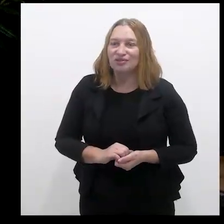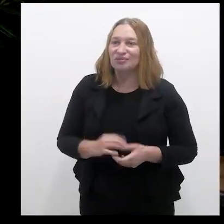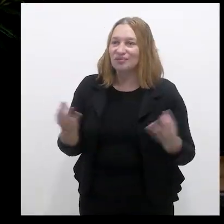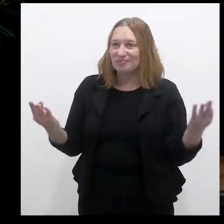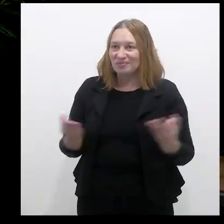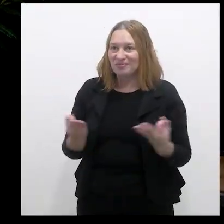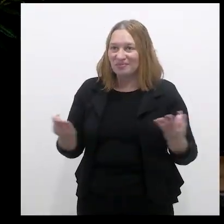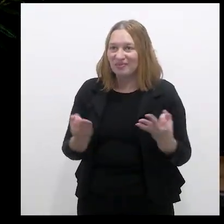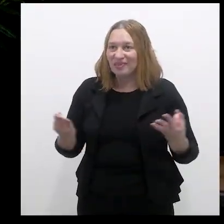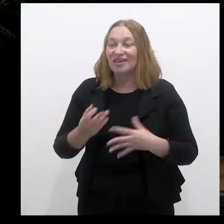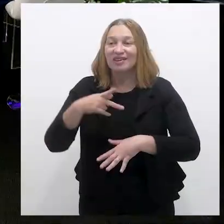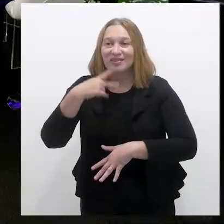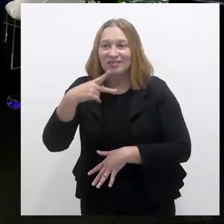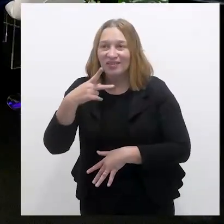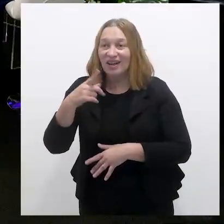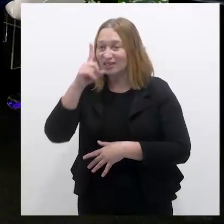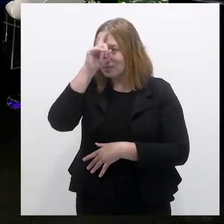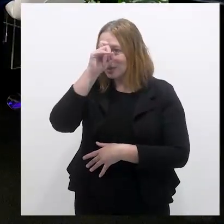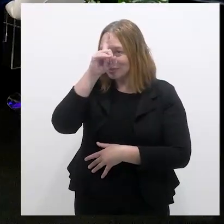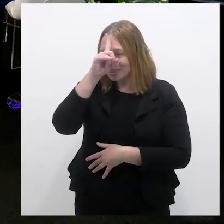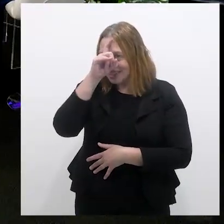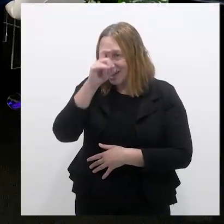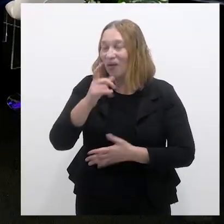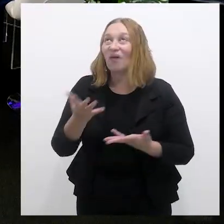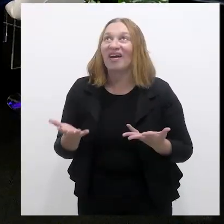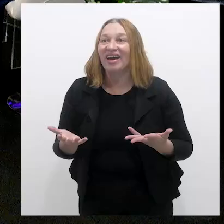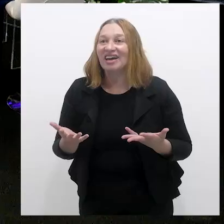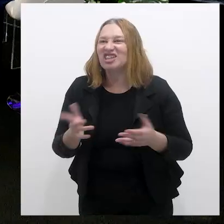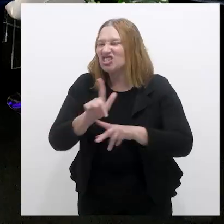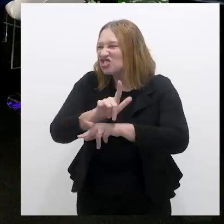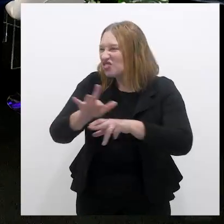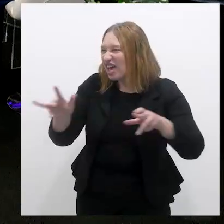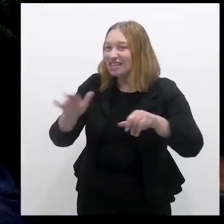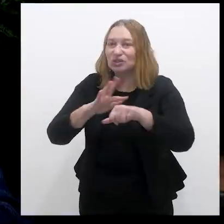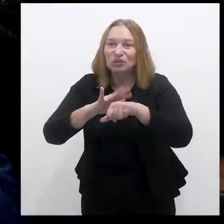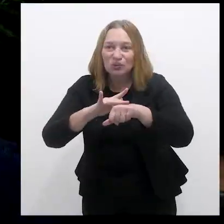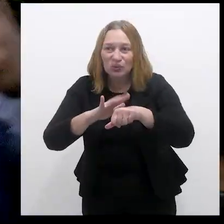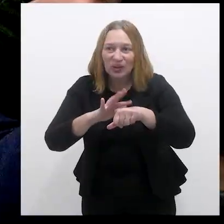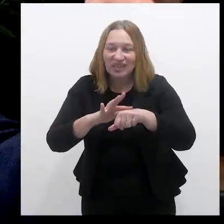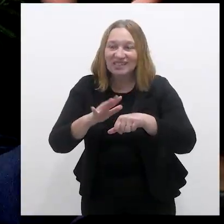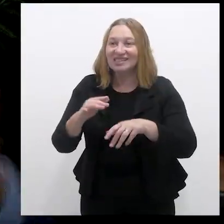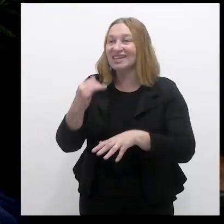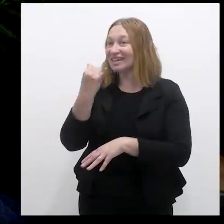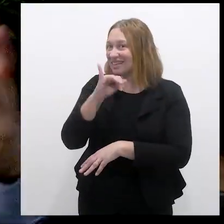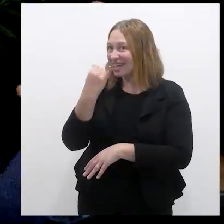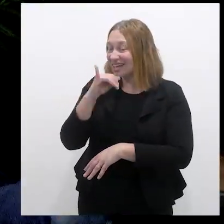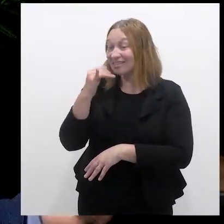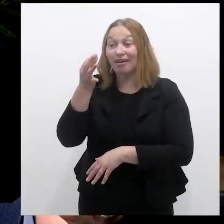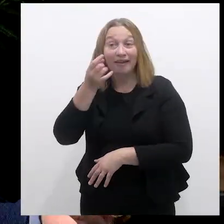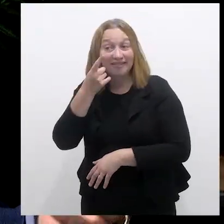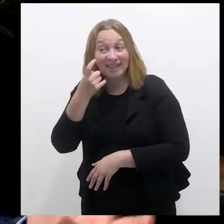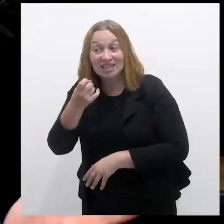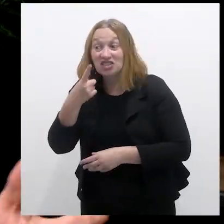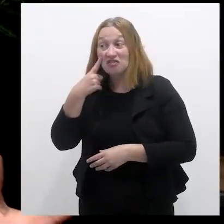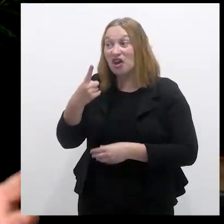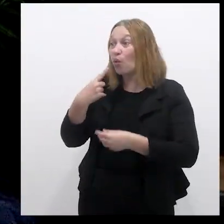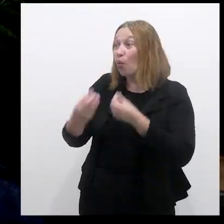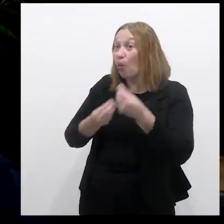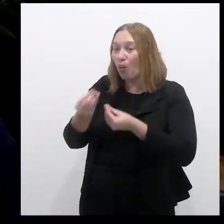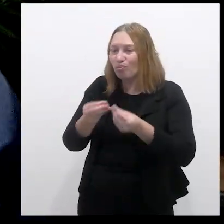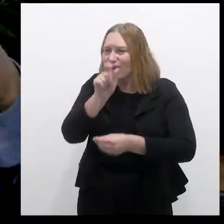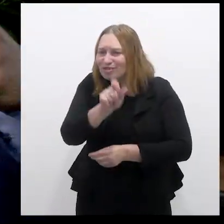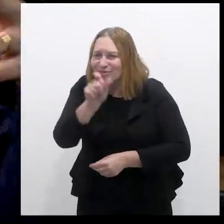Prime Video. Um seriado incrível que fala sobre hospitais, fala sobre diversas doenças, um seriado italiano.